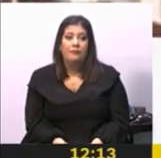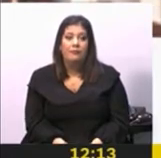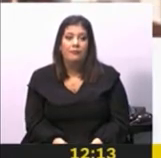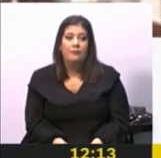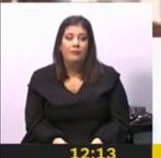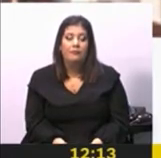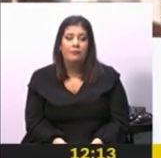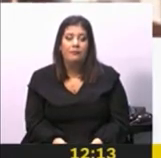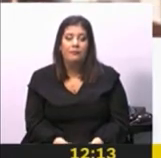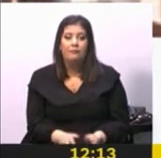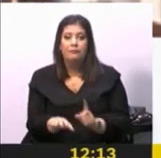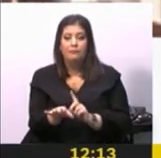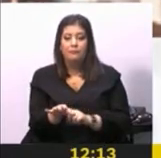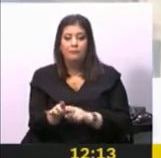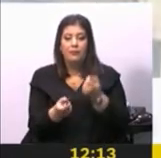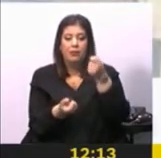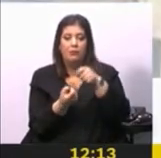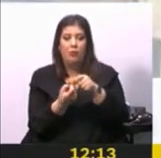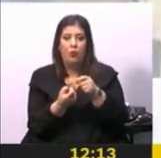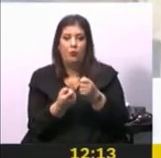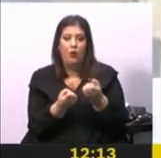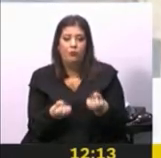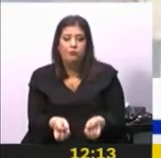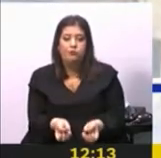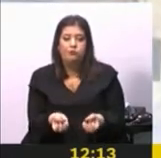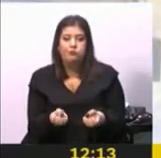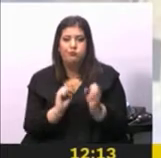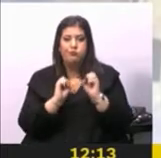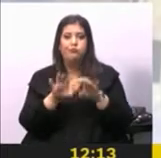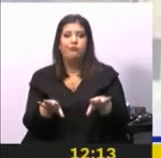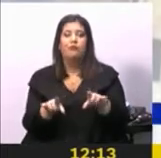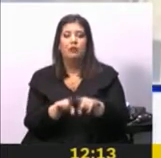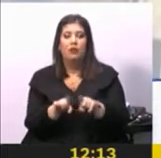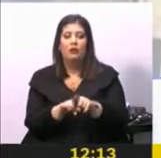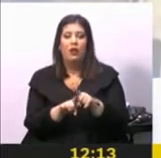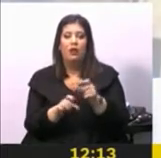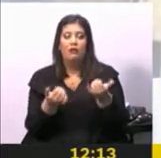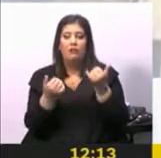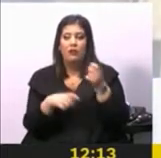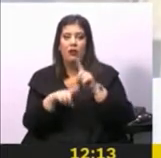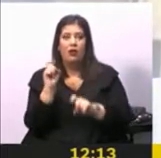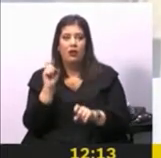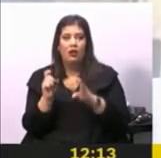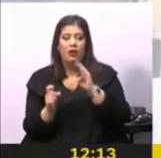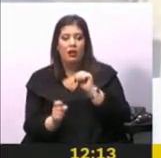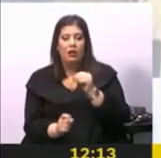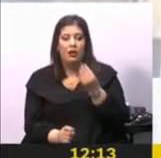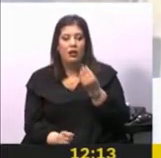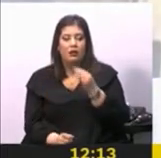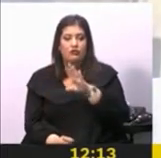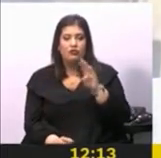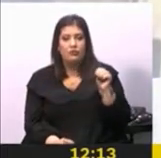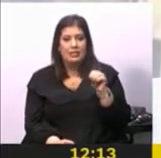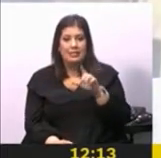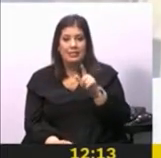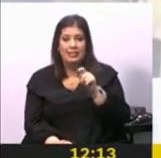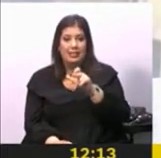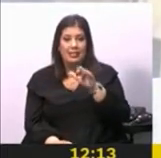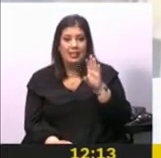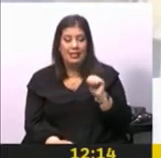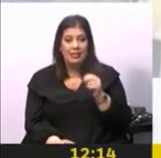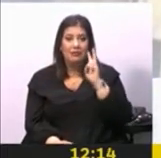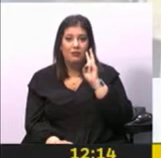Há bem pouco tempo foi divulgada uma nova fuga de informação chamada SwissLeaks e que demonstrou uma vez mais como é